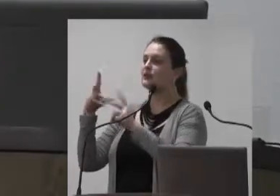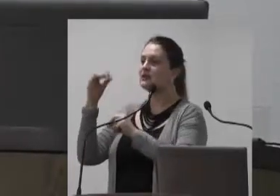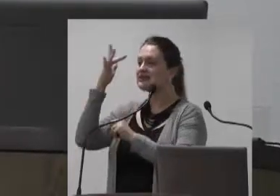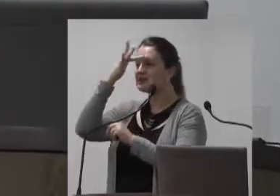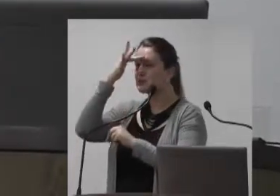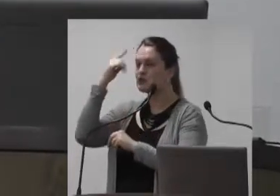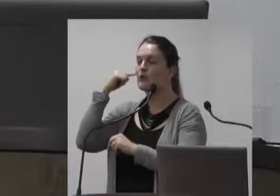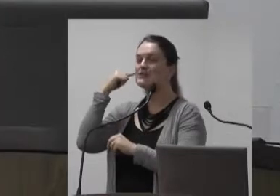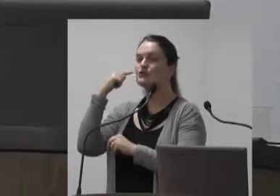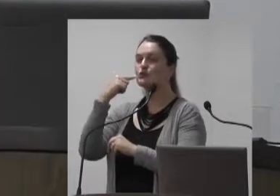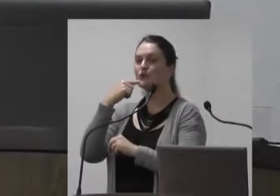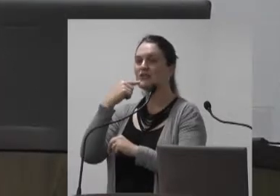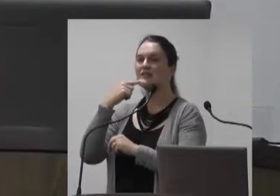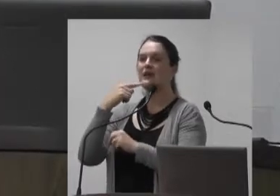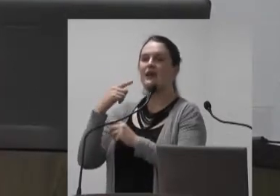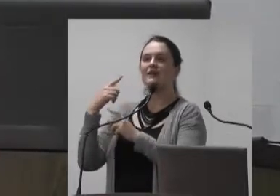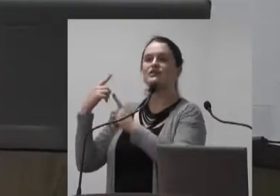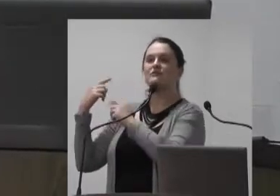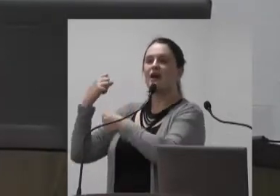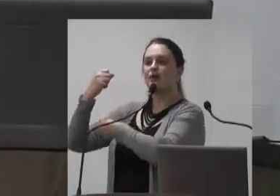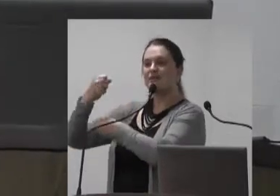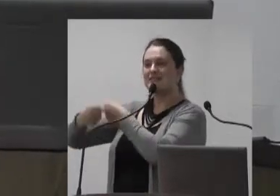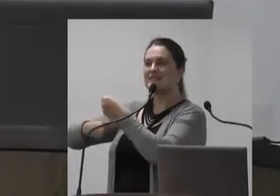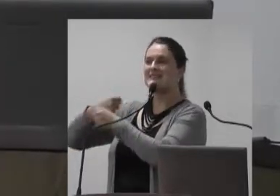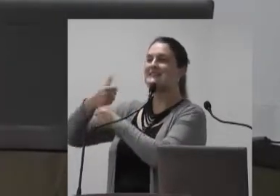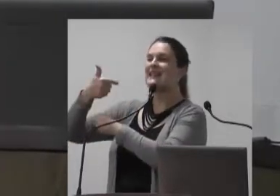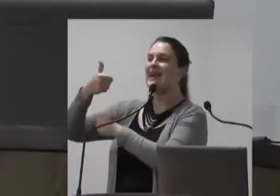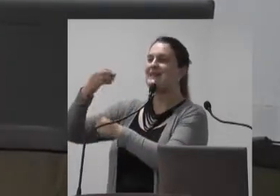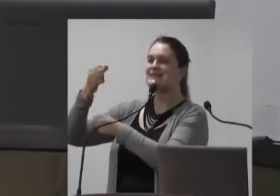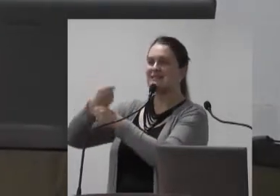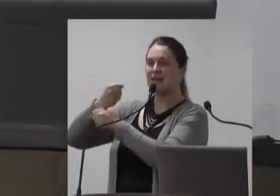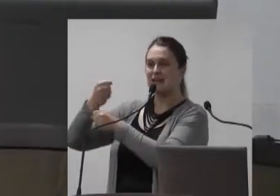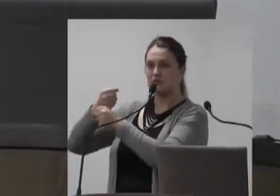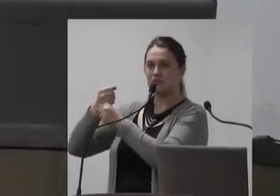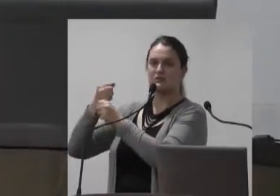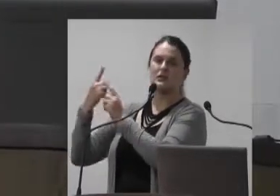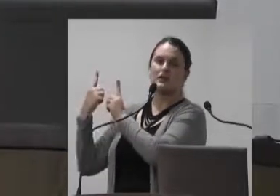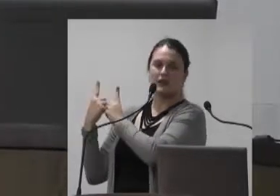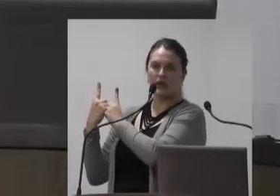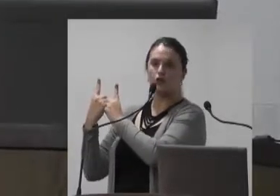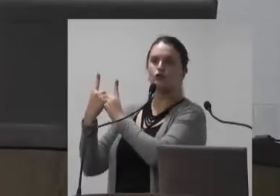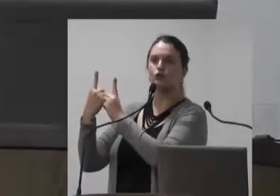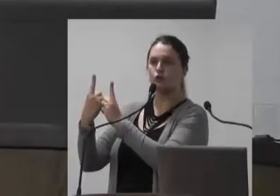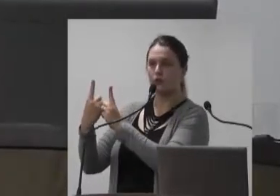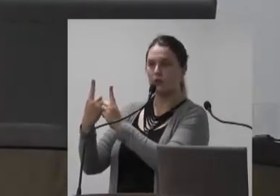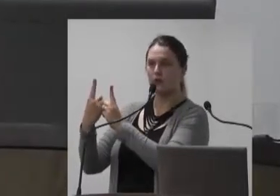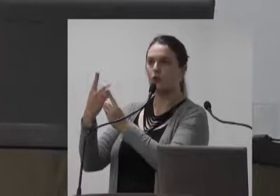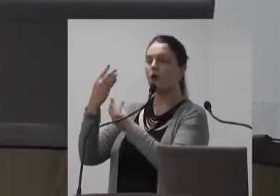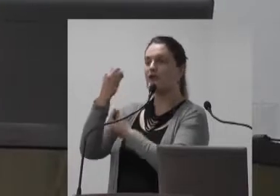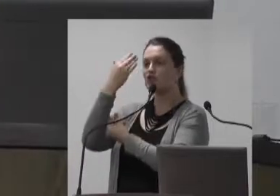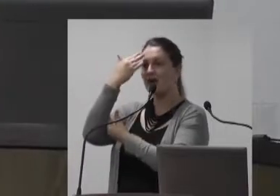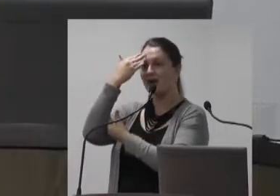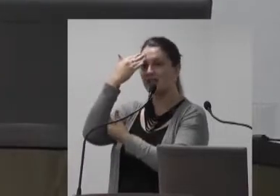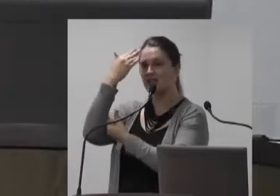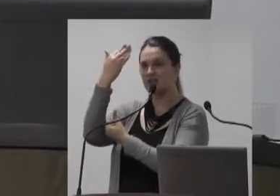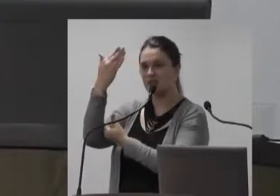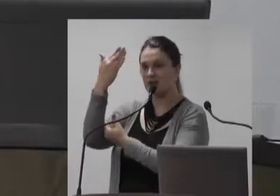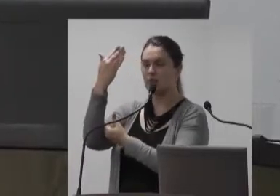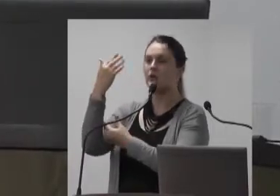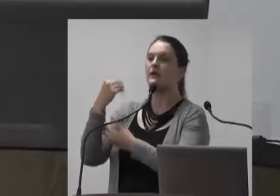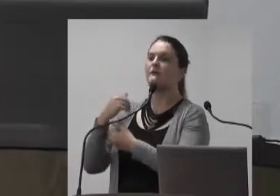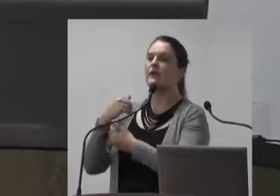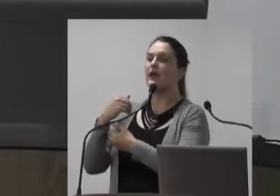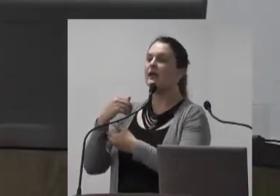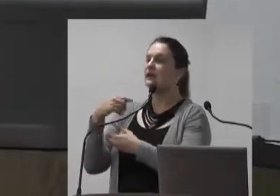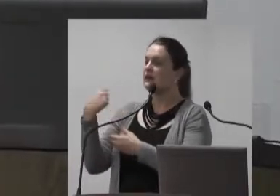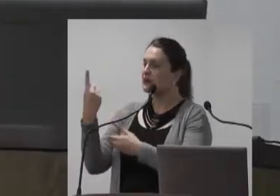né, e a todas as pessoas surdas que estiveram nesses 10 anos, né, junto comigo. É só